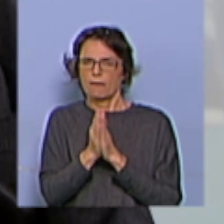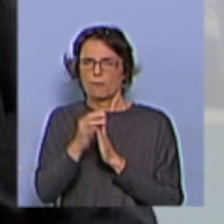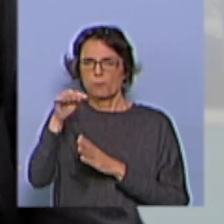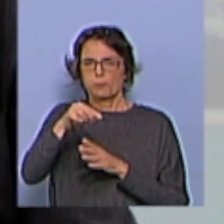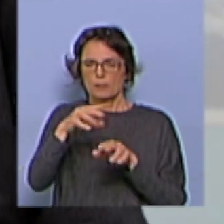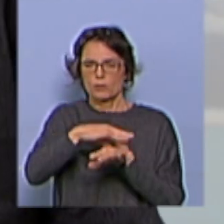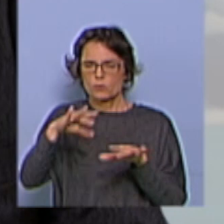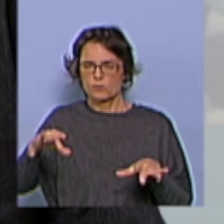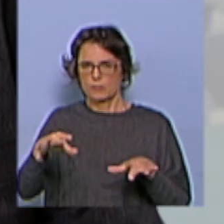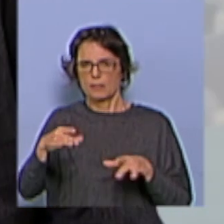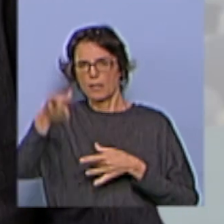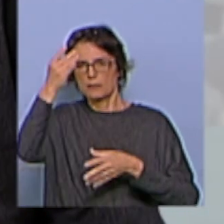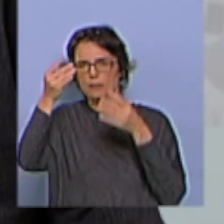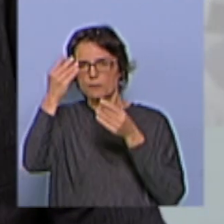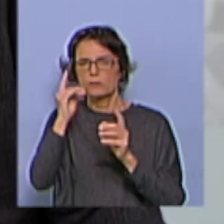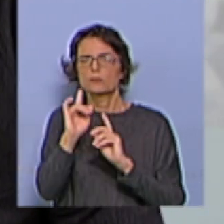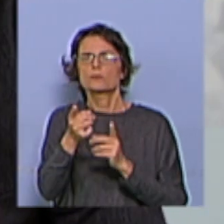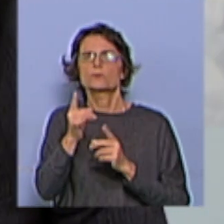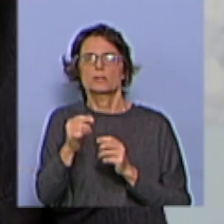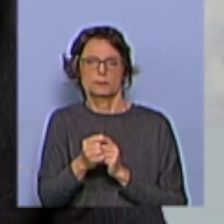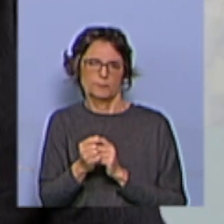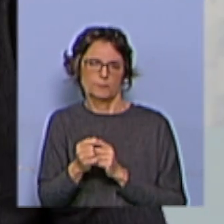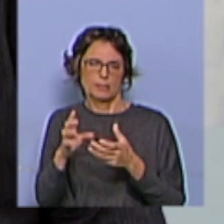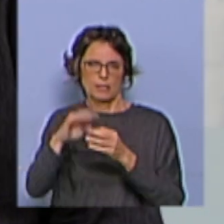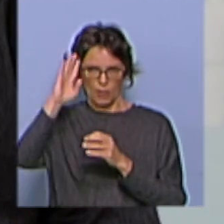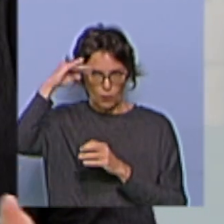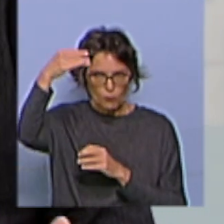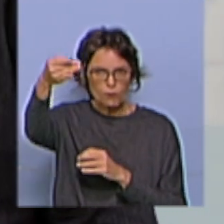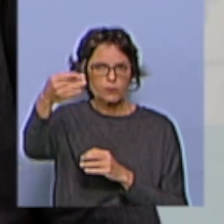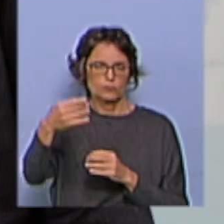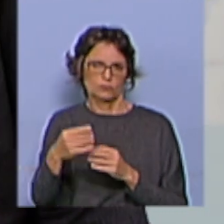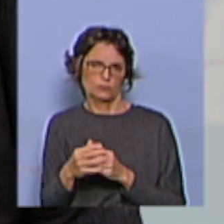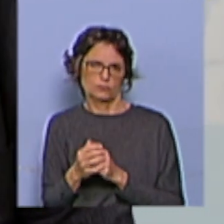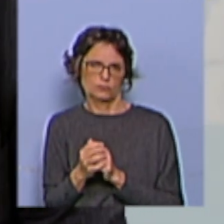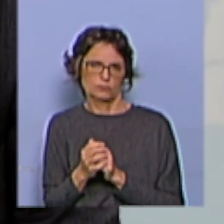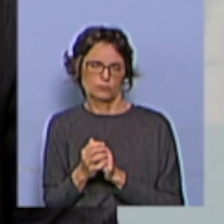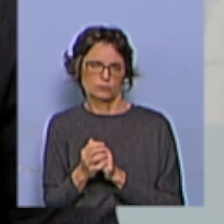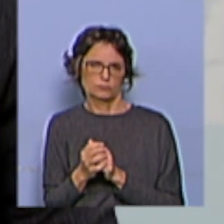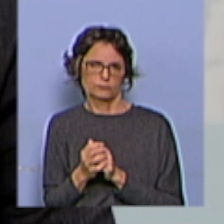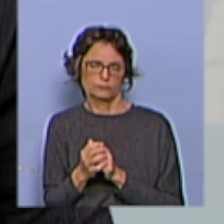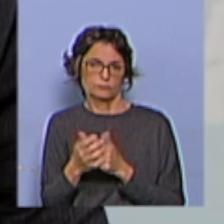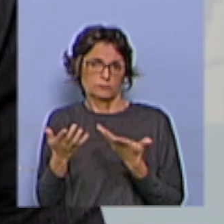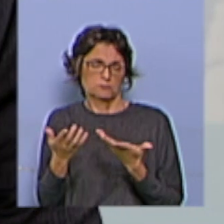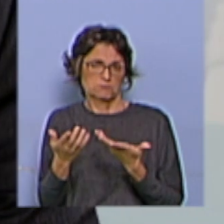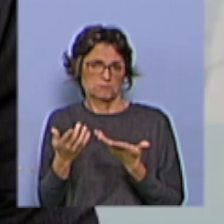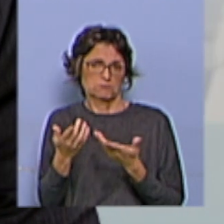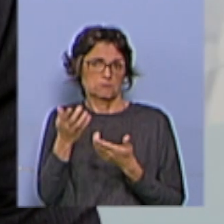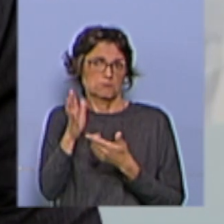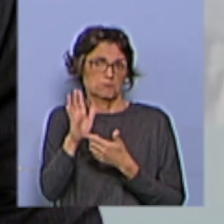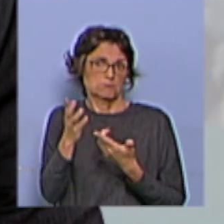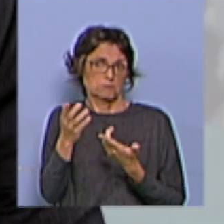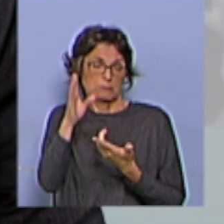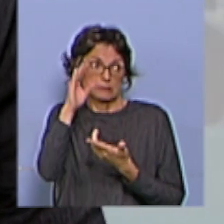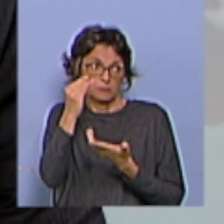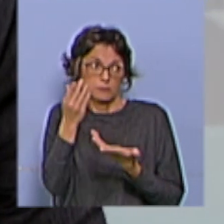tempos, perspectivar o futuro da sua própria ação no meio hospitalar, admitindo que poderão surgir novas vagas, não